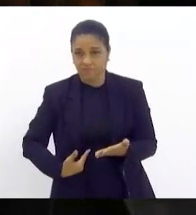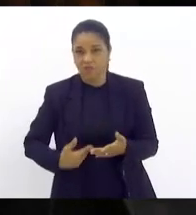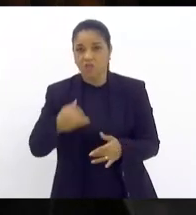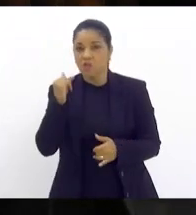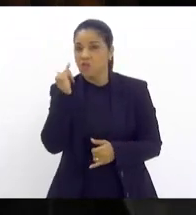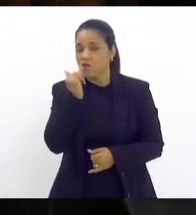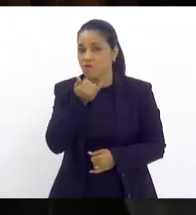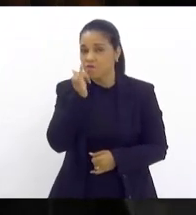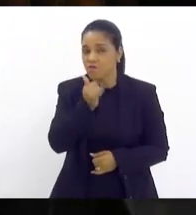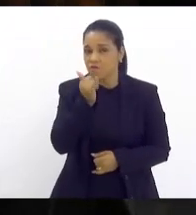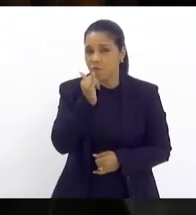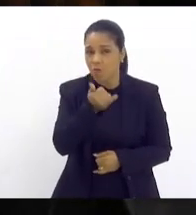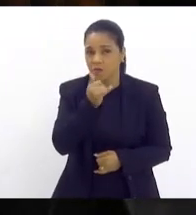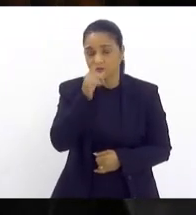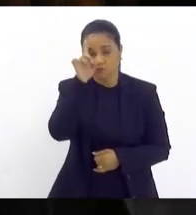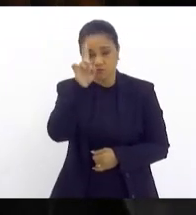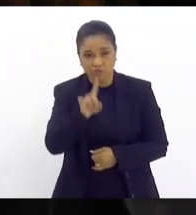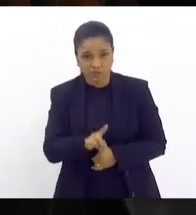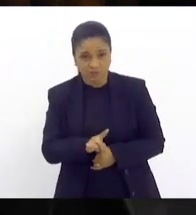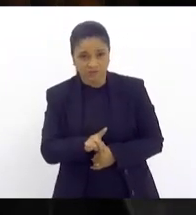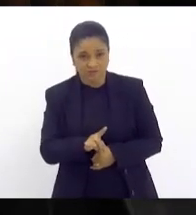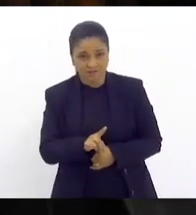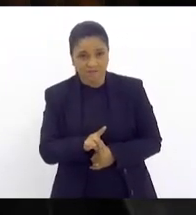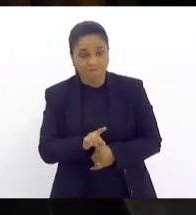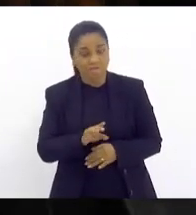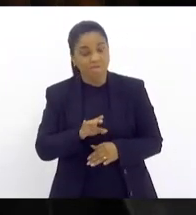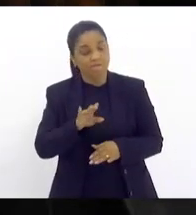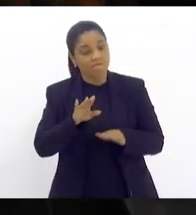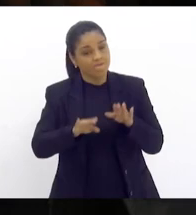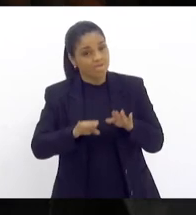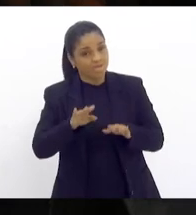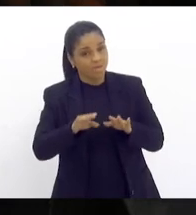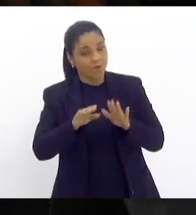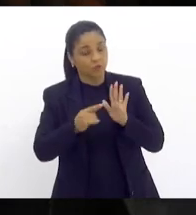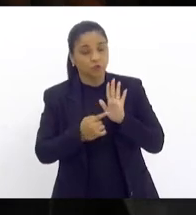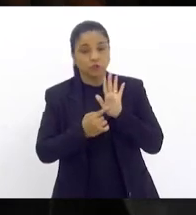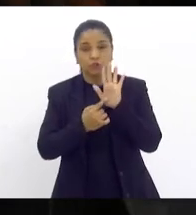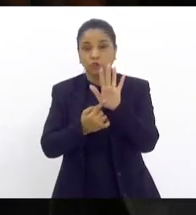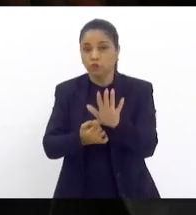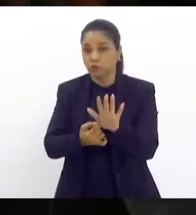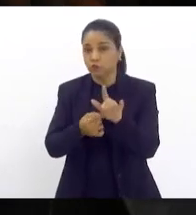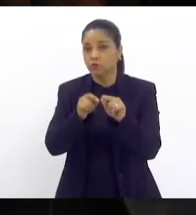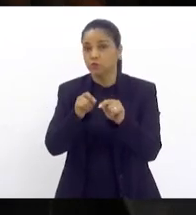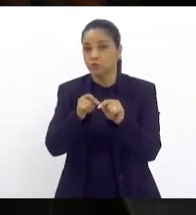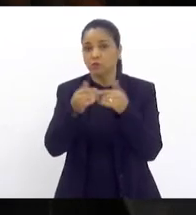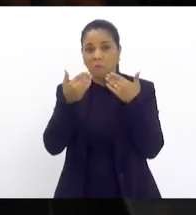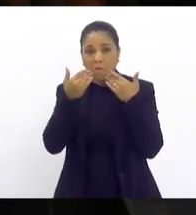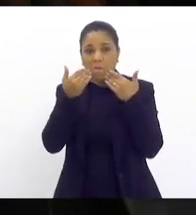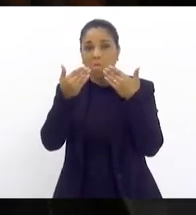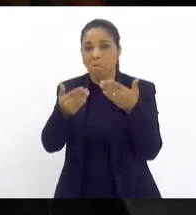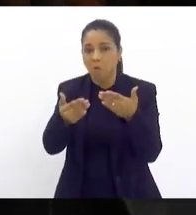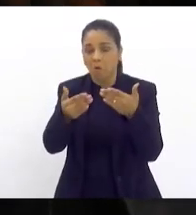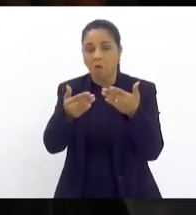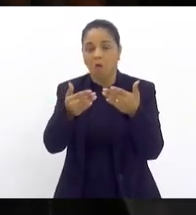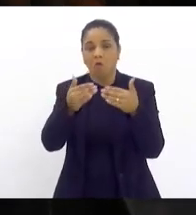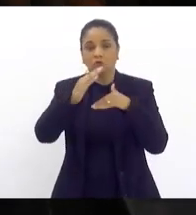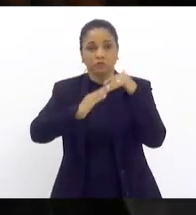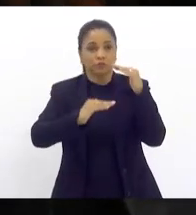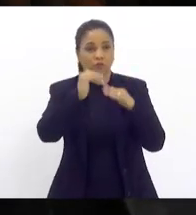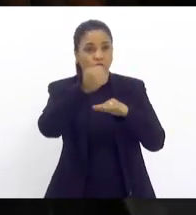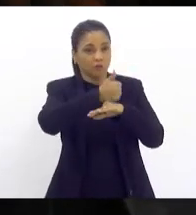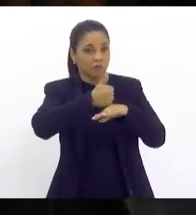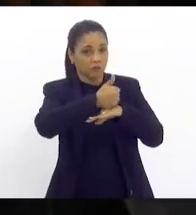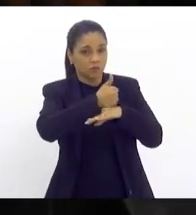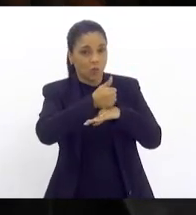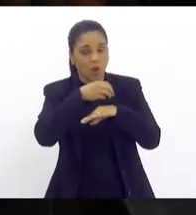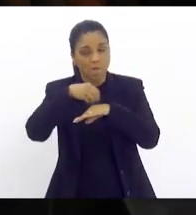muitas vezes pode Expor os profissionais da escola que passam aquelas informações Além